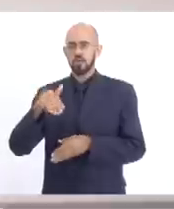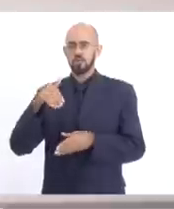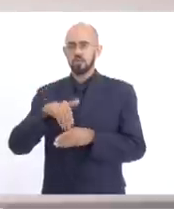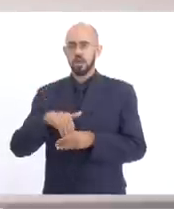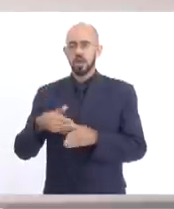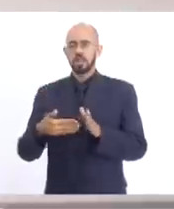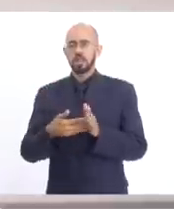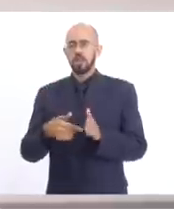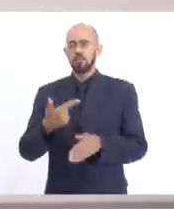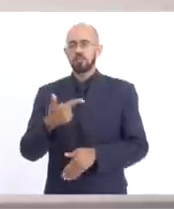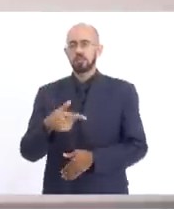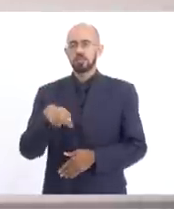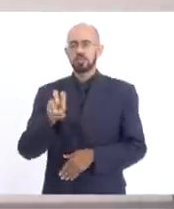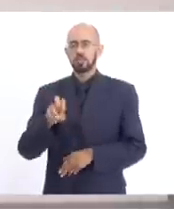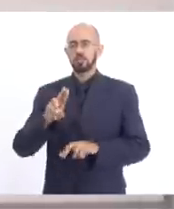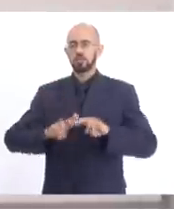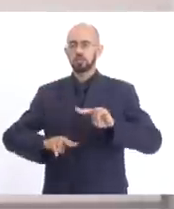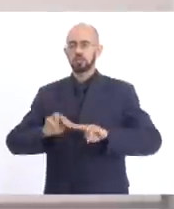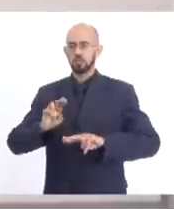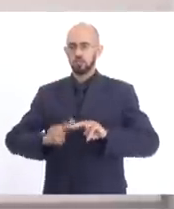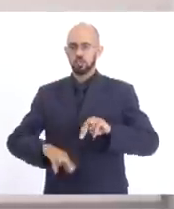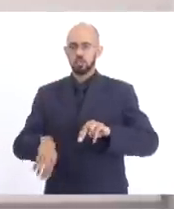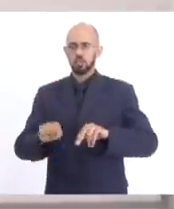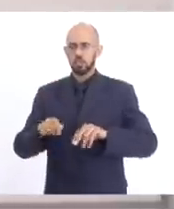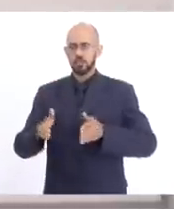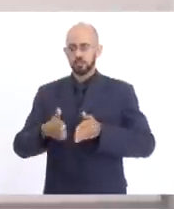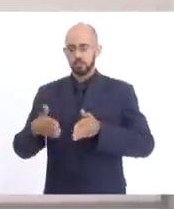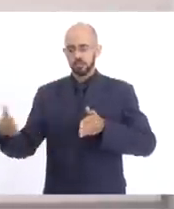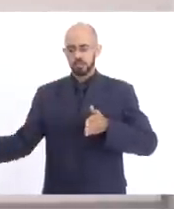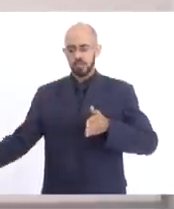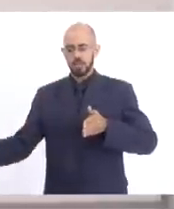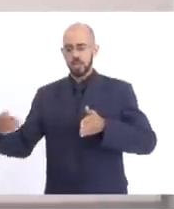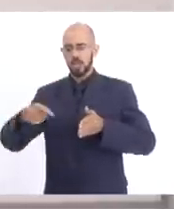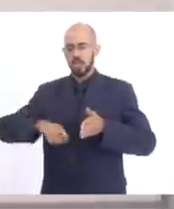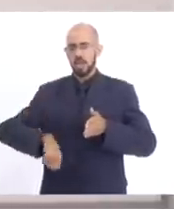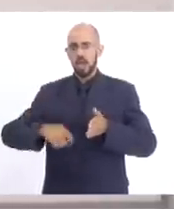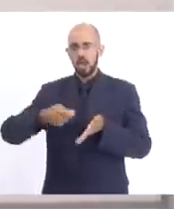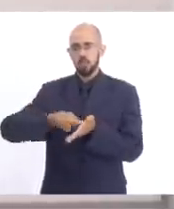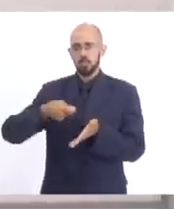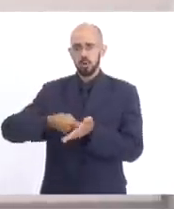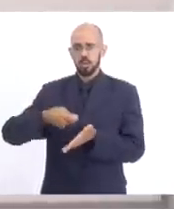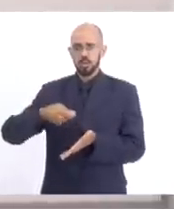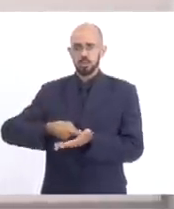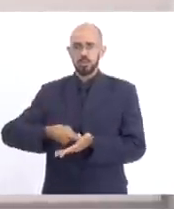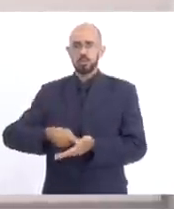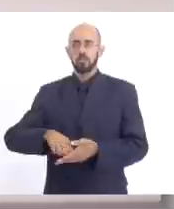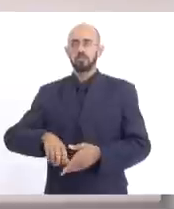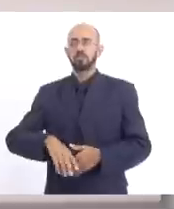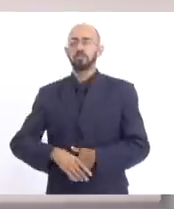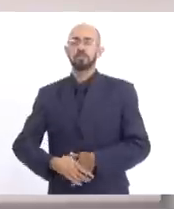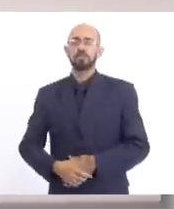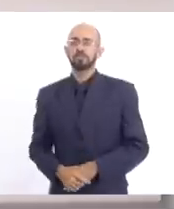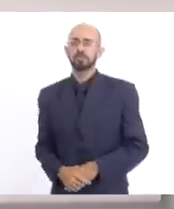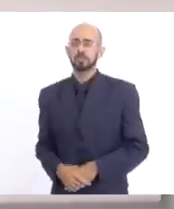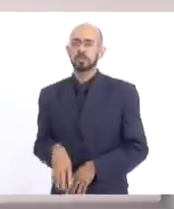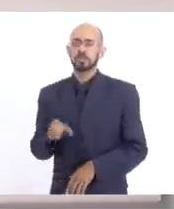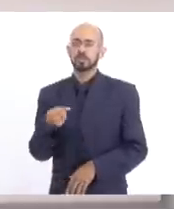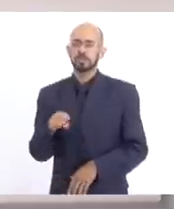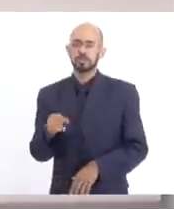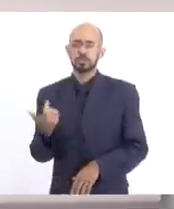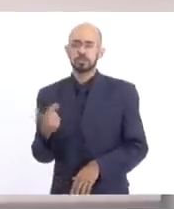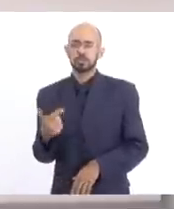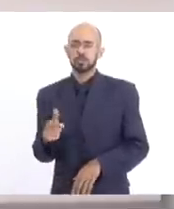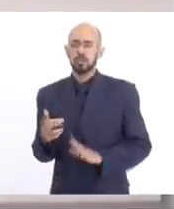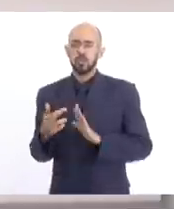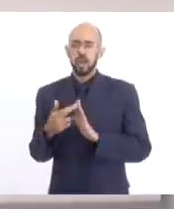junho, estender a obrigação, que não é estender o benefício, é a obrigação. E se não tivermos um